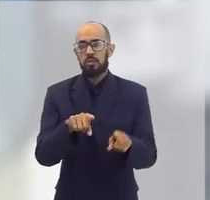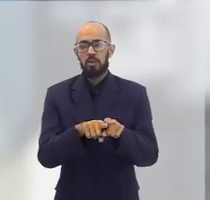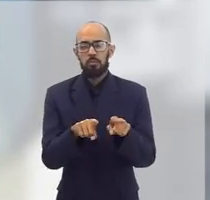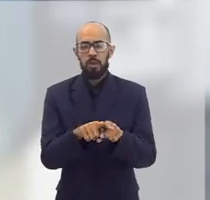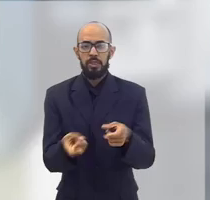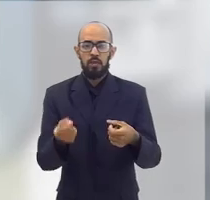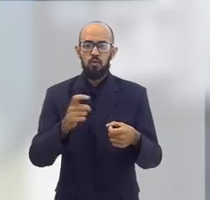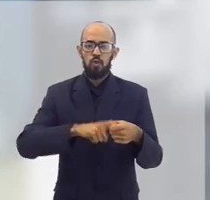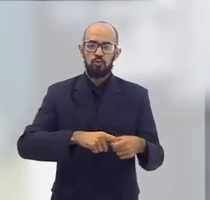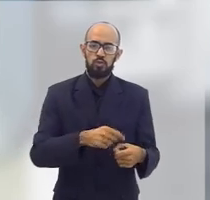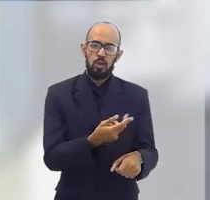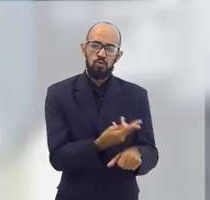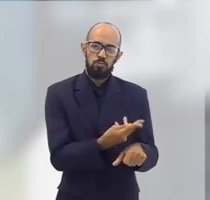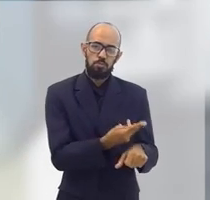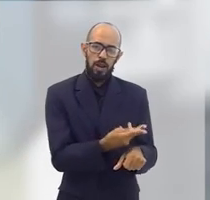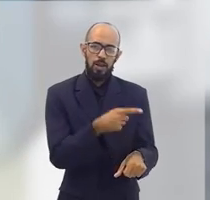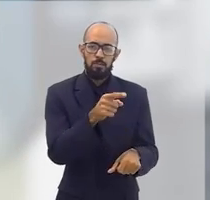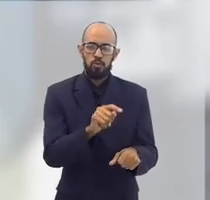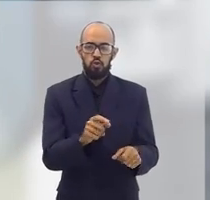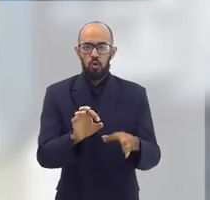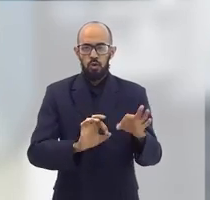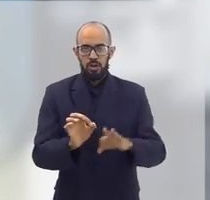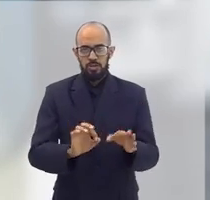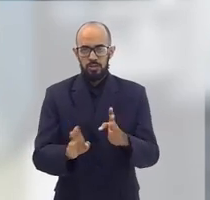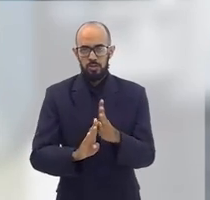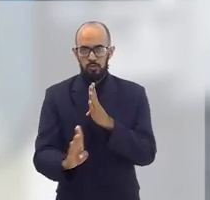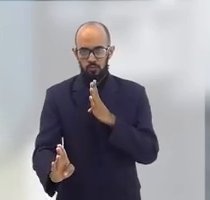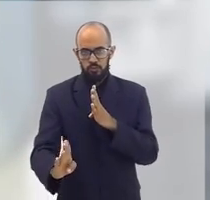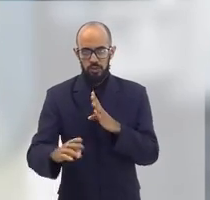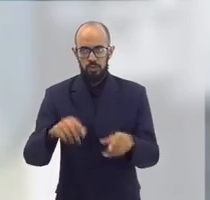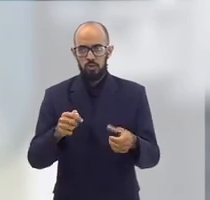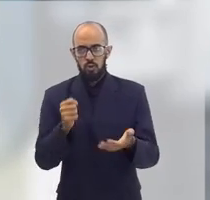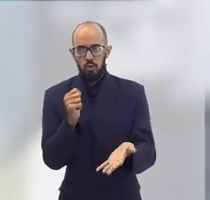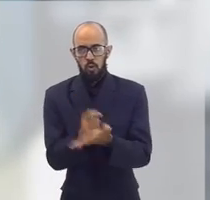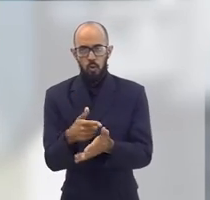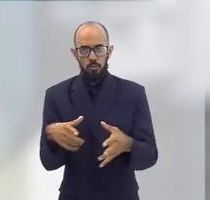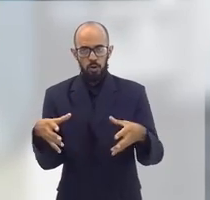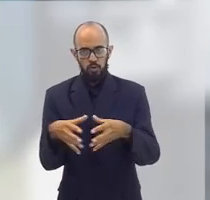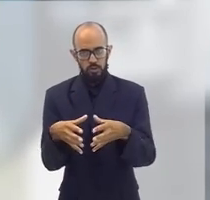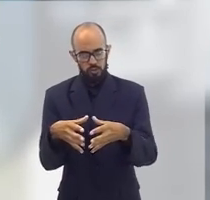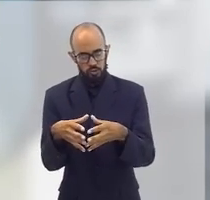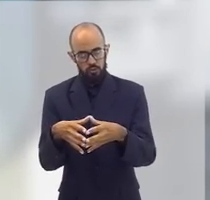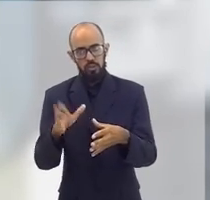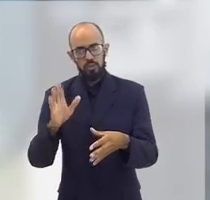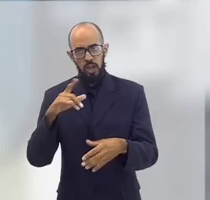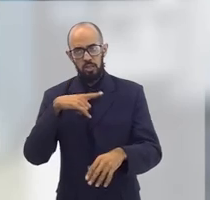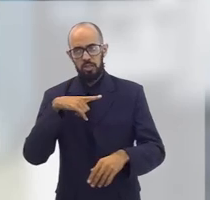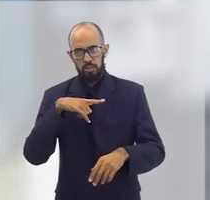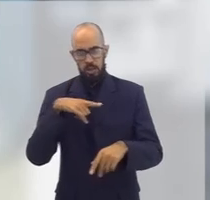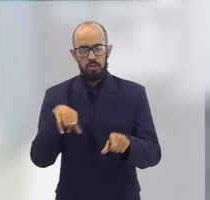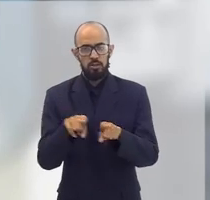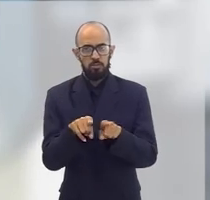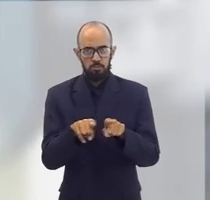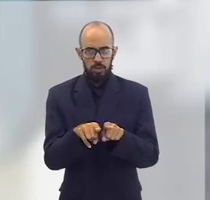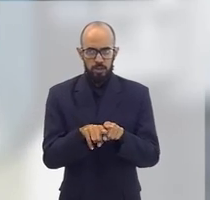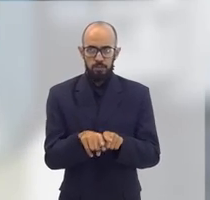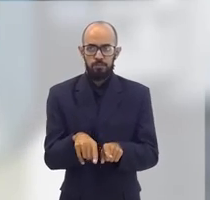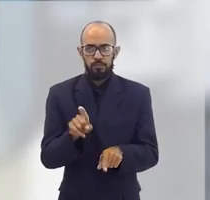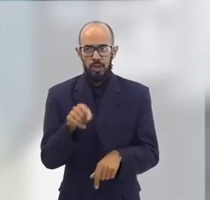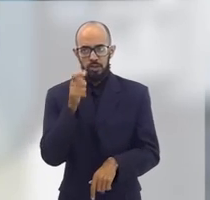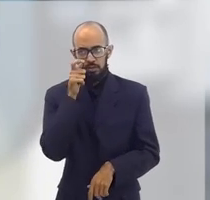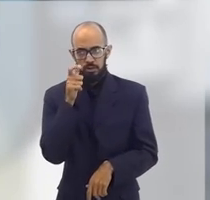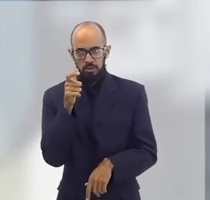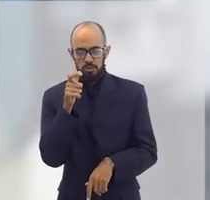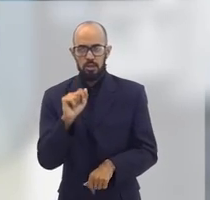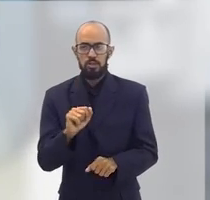Cashback, organização de fila, organização de reserva, compra coletiva. Já tem bastante site de compra